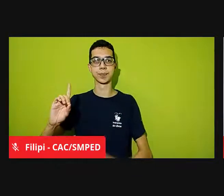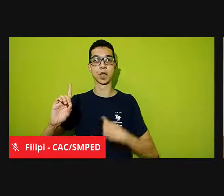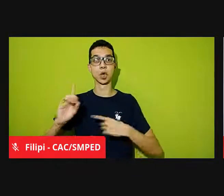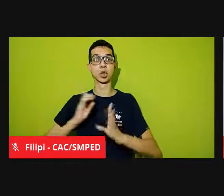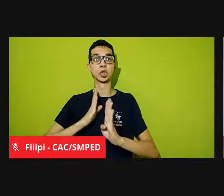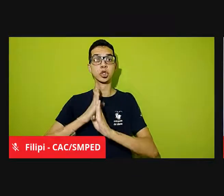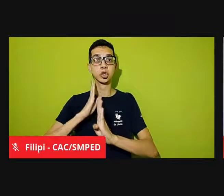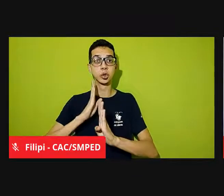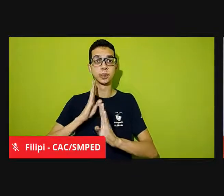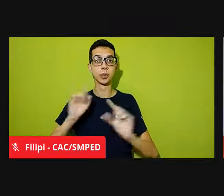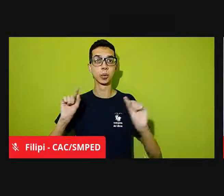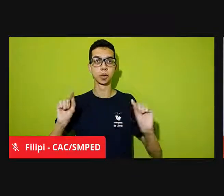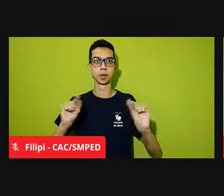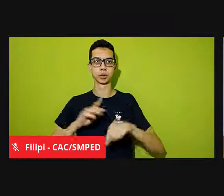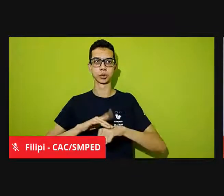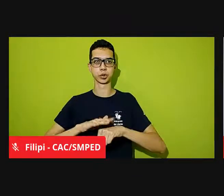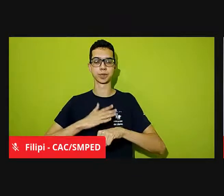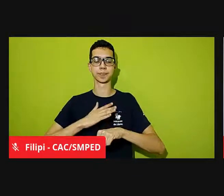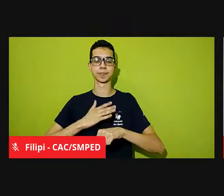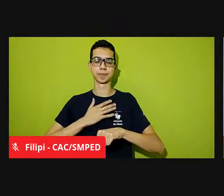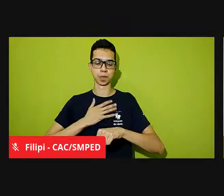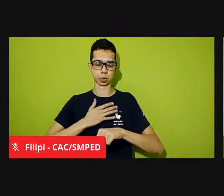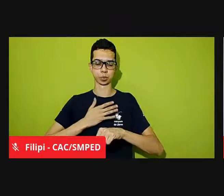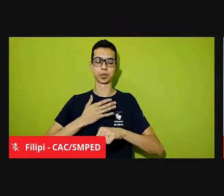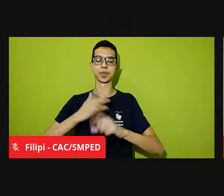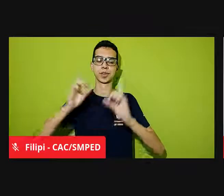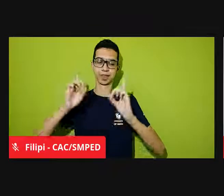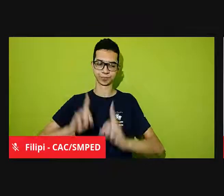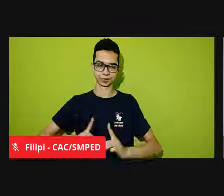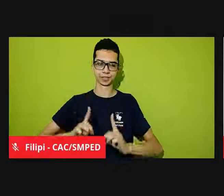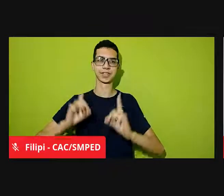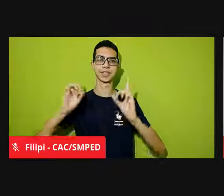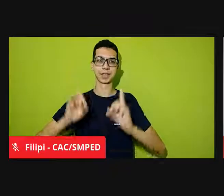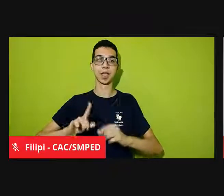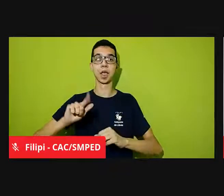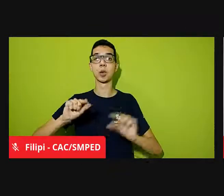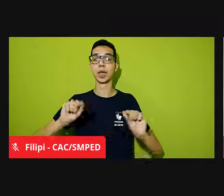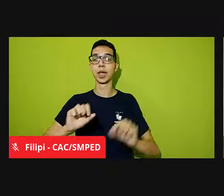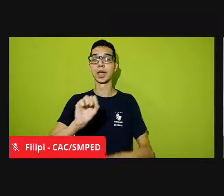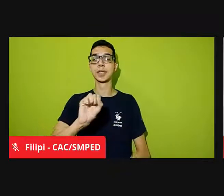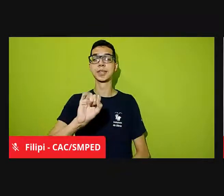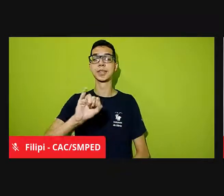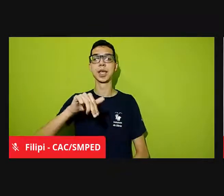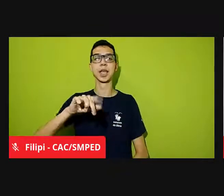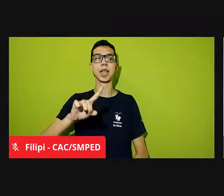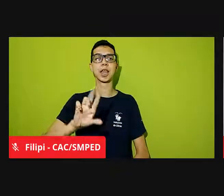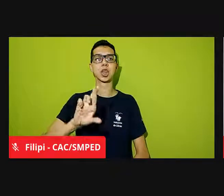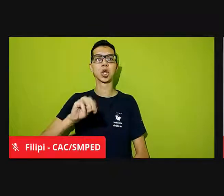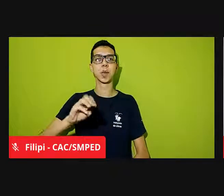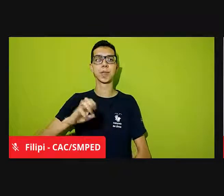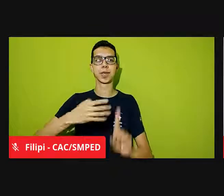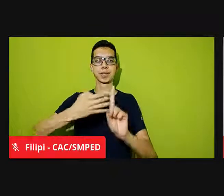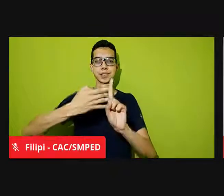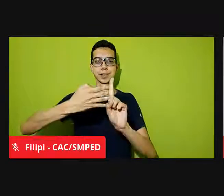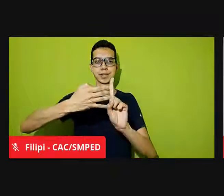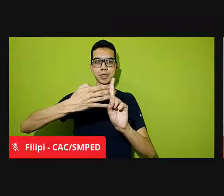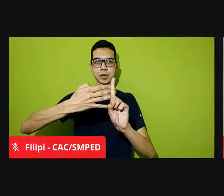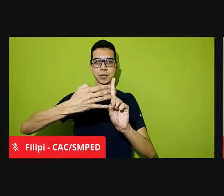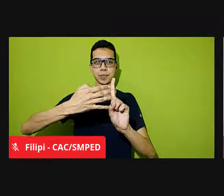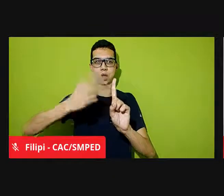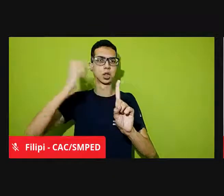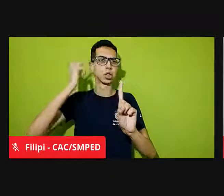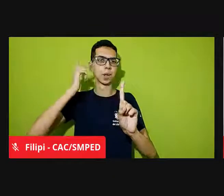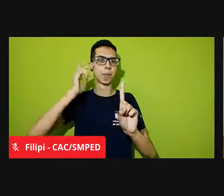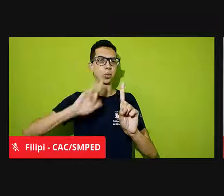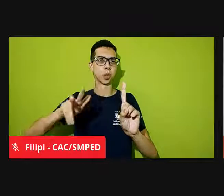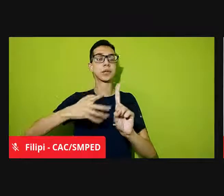que essa minha deficiência é uma síndrome, que é não tão comum, mas é uma síndrome. Outras